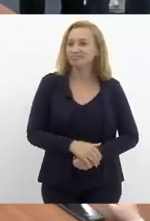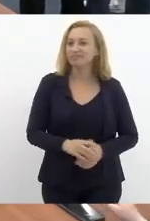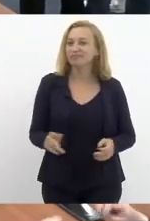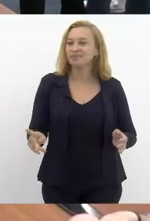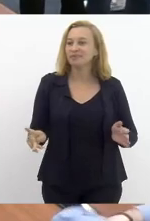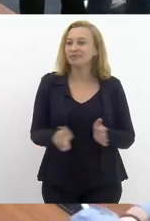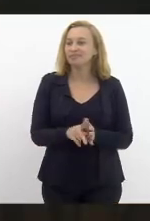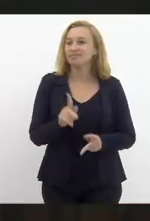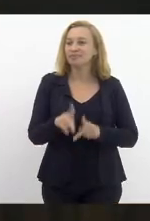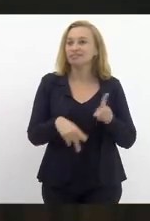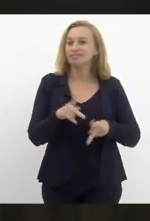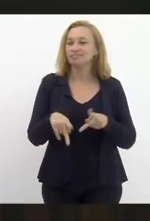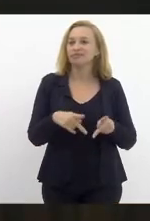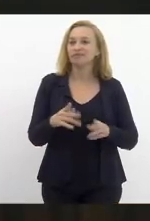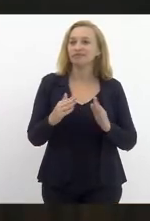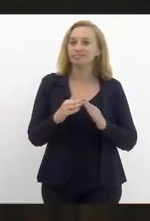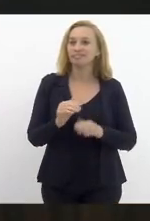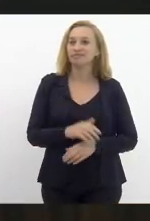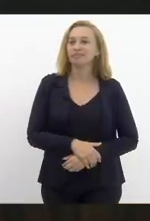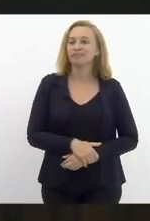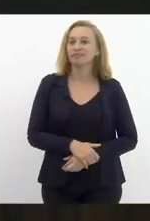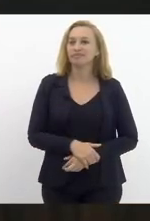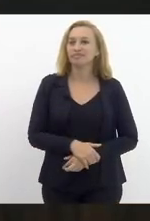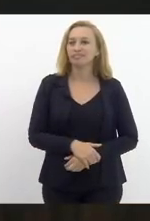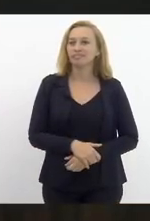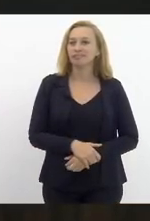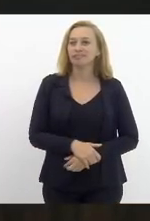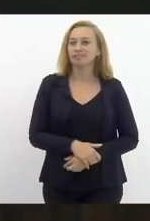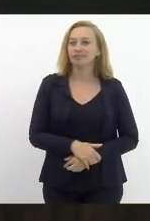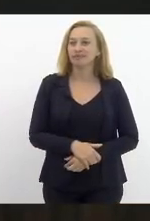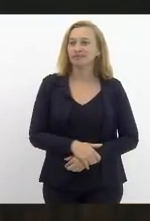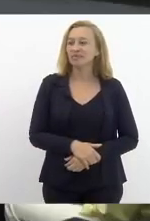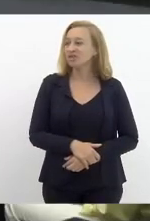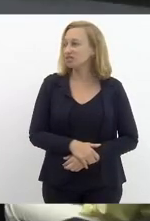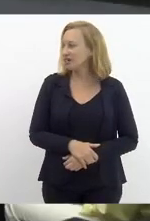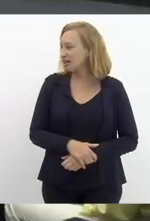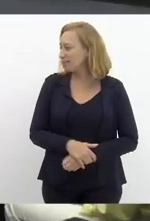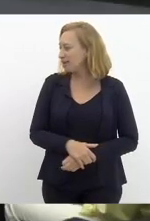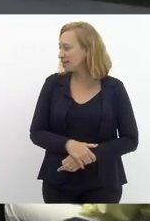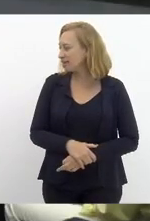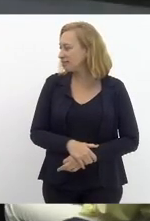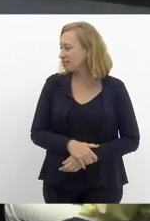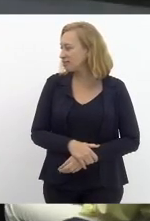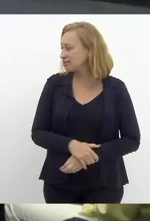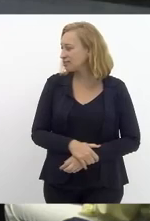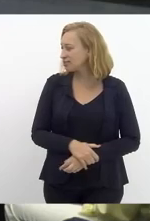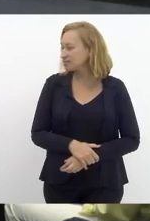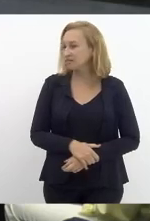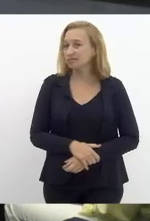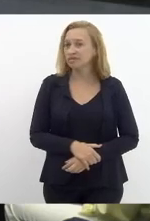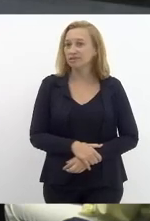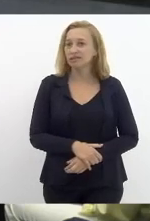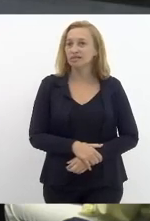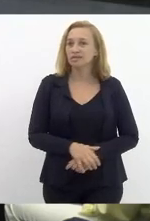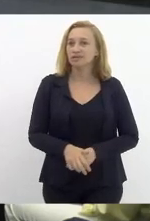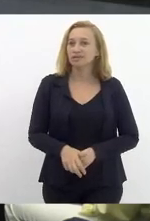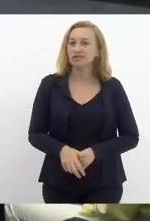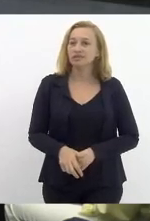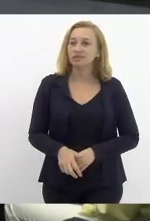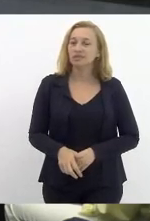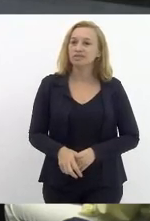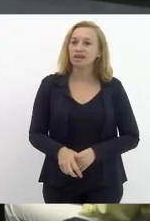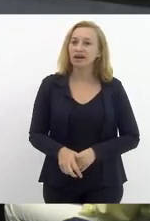do povo. Cadê a Nai? Chama a Nai. Nai. Vem cá. Ô Glauco, fica aqui. Já falei que eu te amo